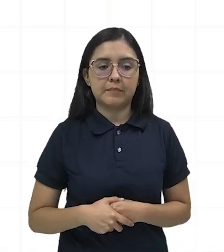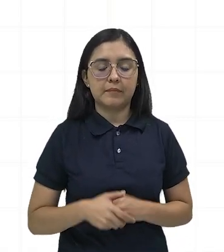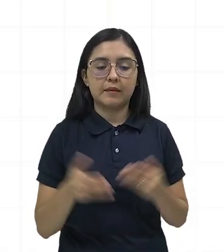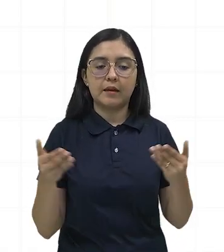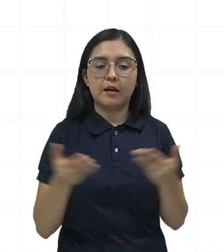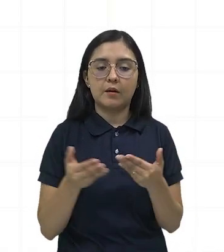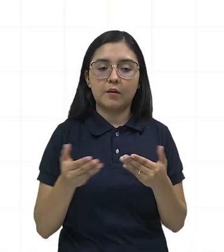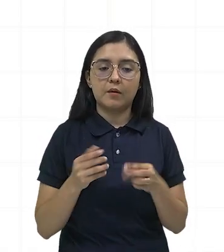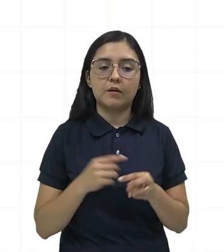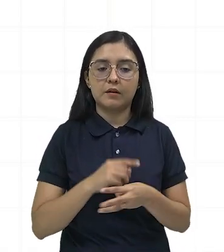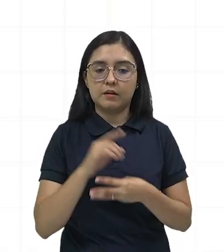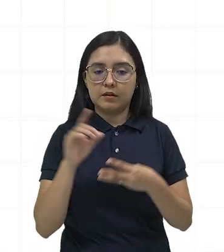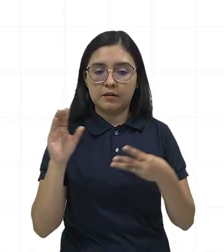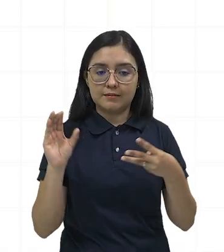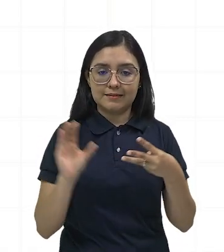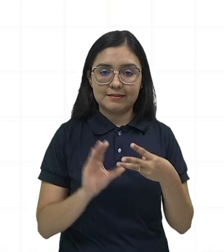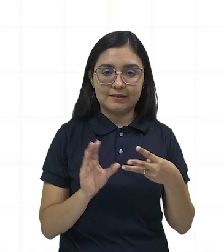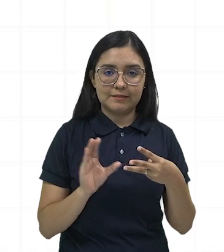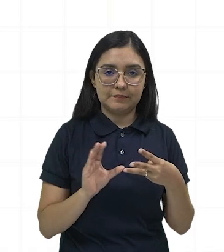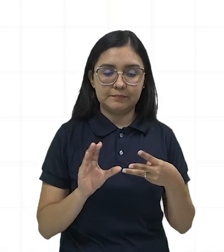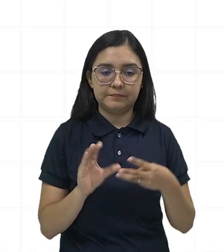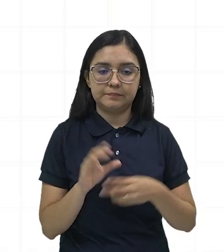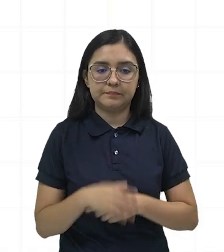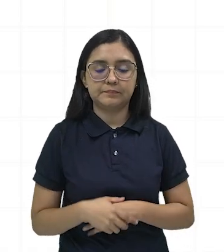na letra C.